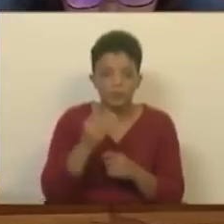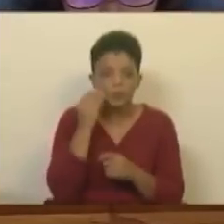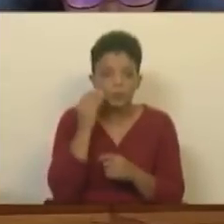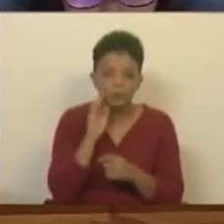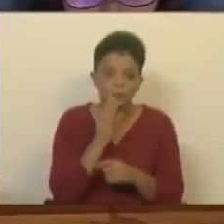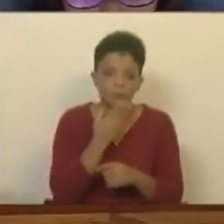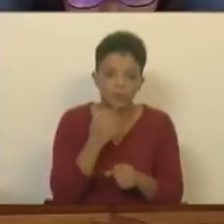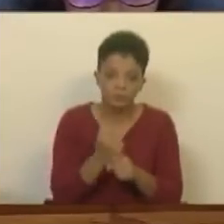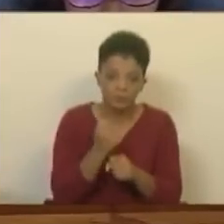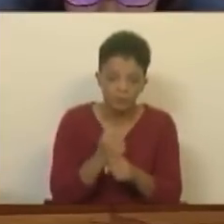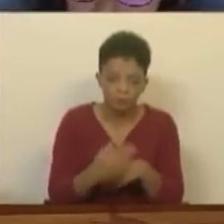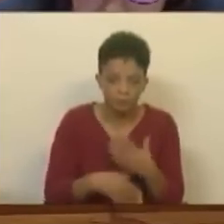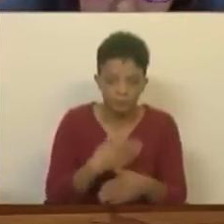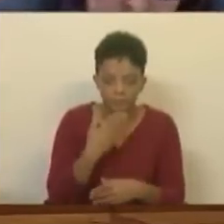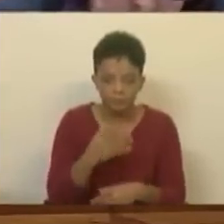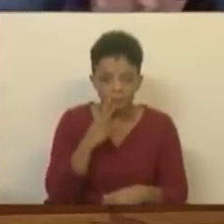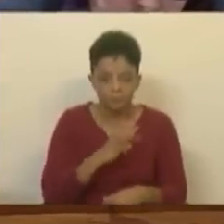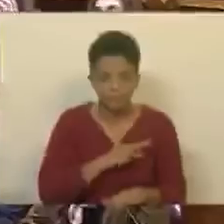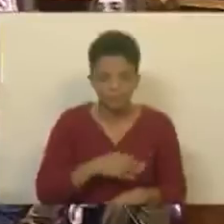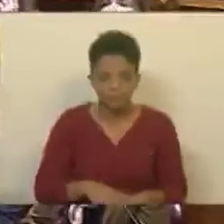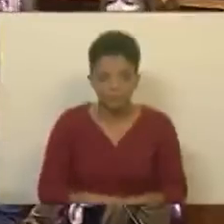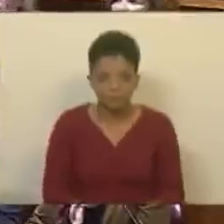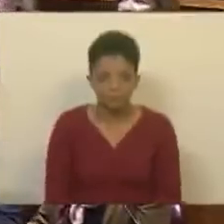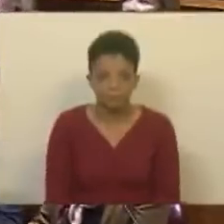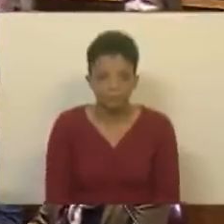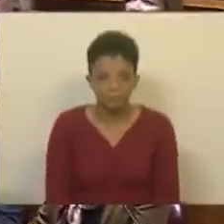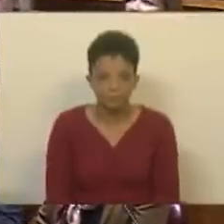feitos à medida dessa execução Muito obrigado senhor